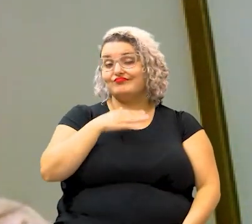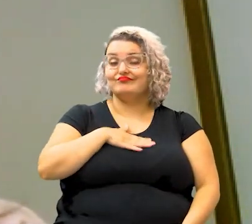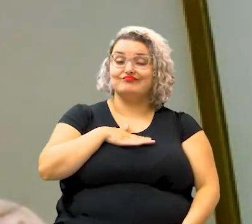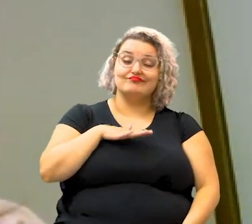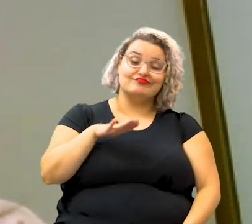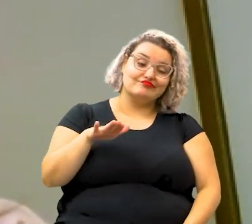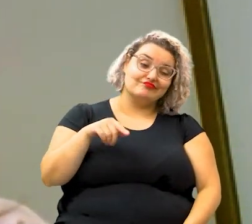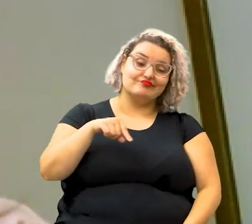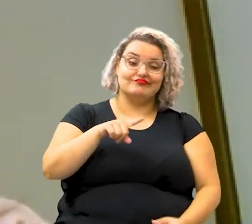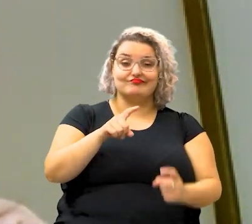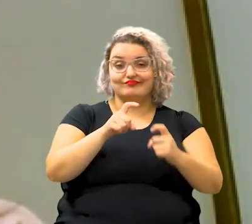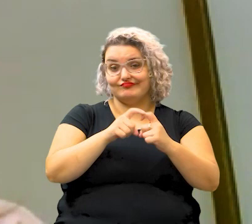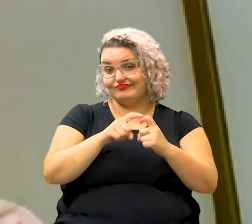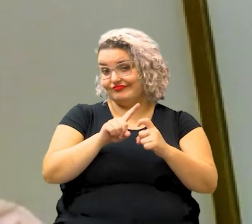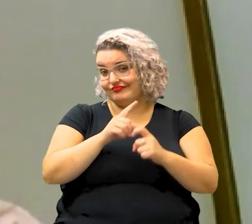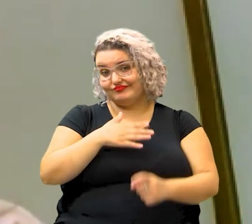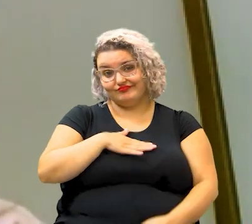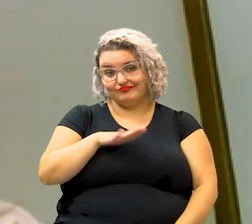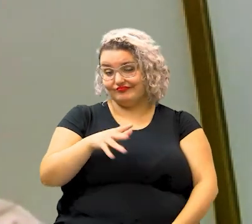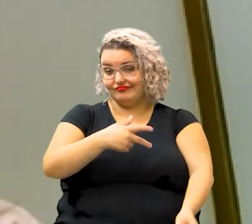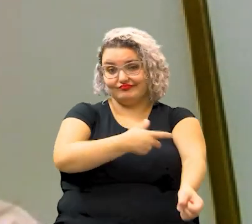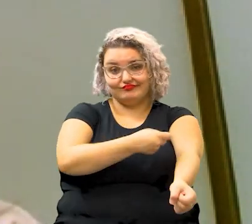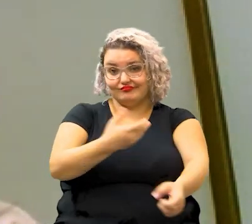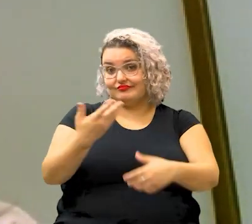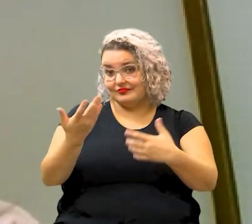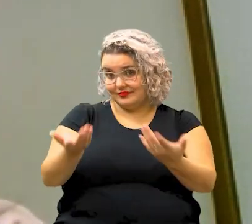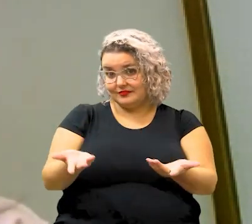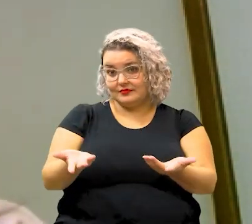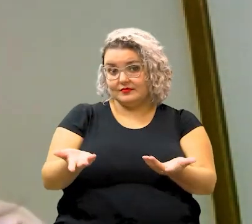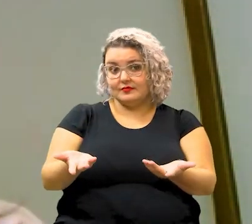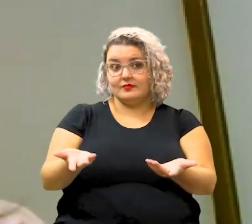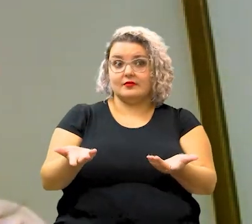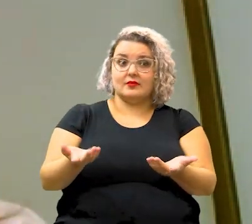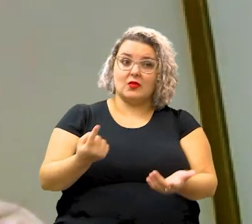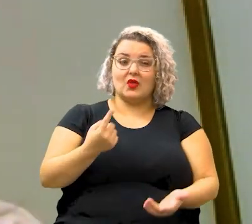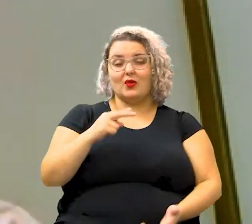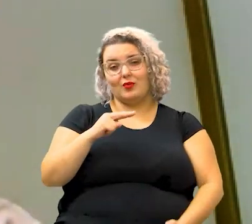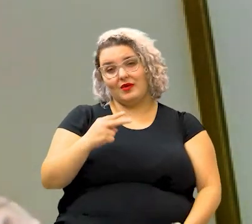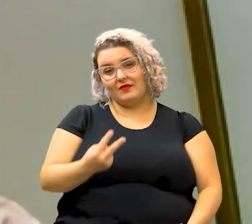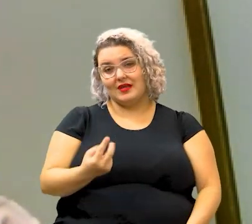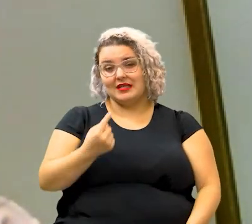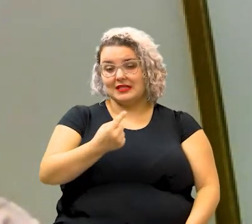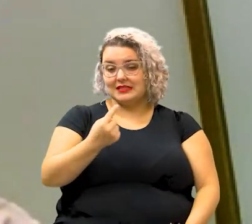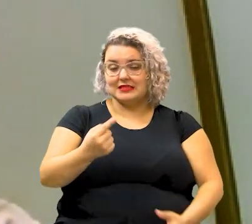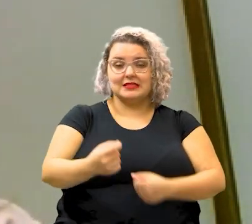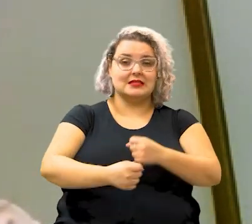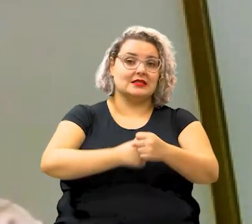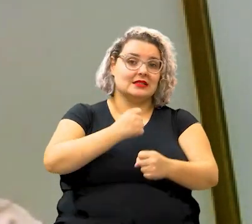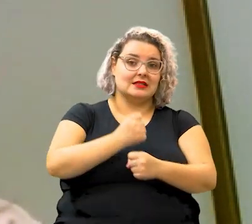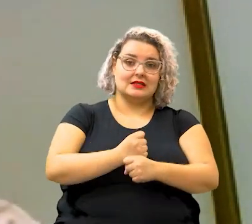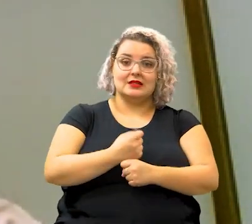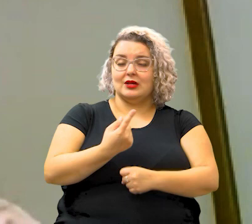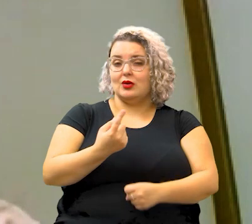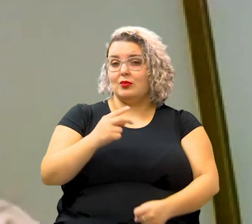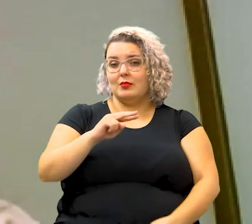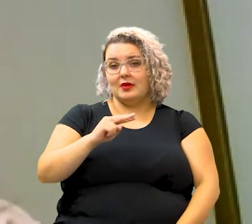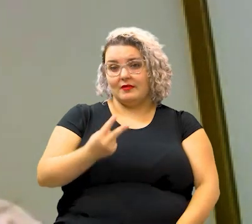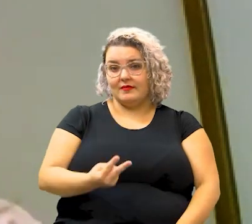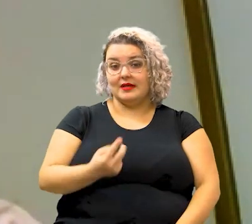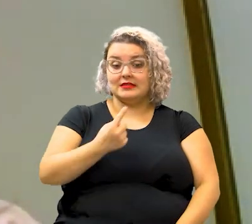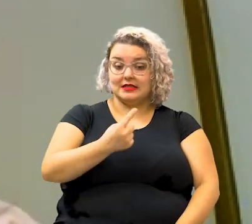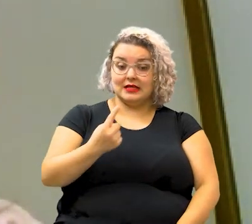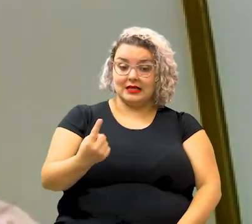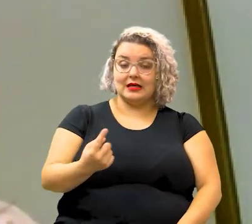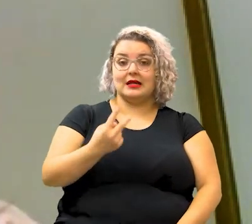normalmente não gostam de ir ao médico e nem de fazer exames, né? Então, pelo menos uma vez a cada ano ou uma vez a cada 2